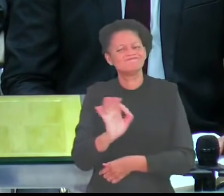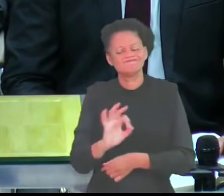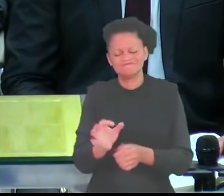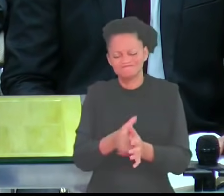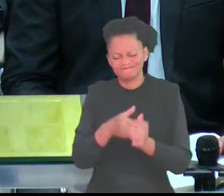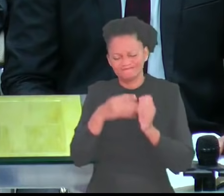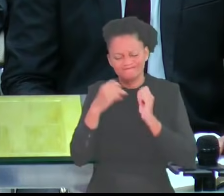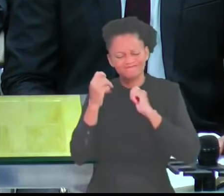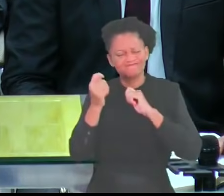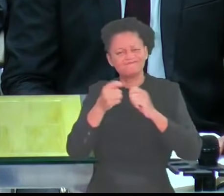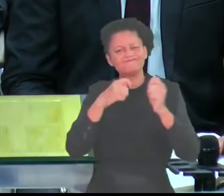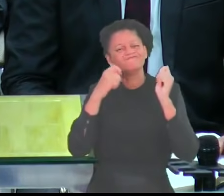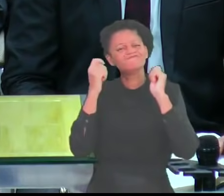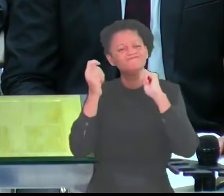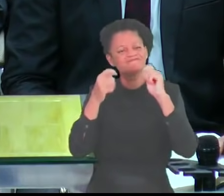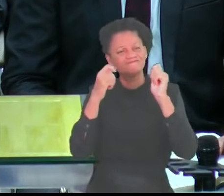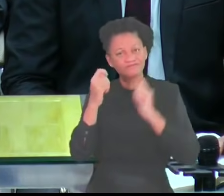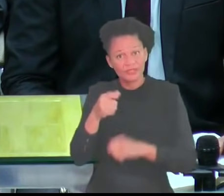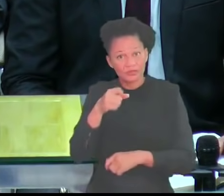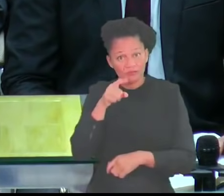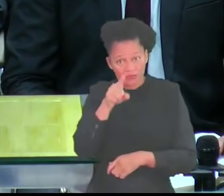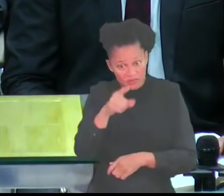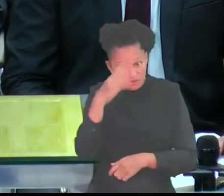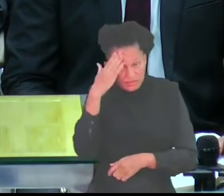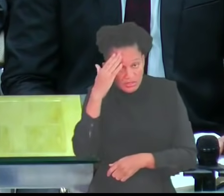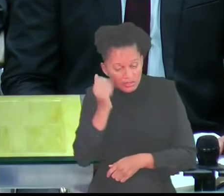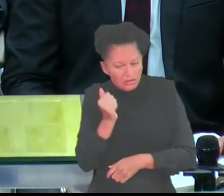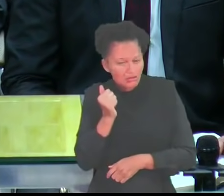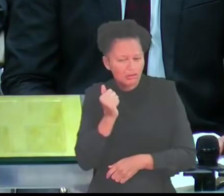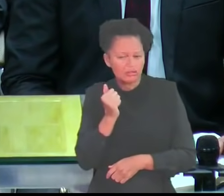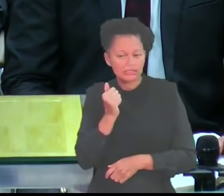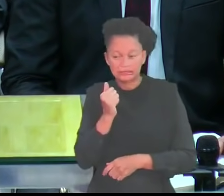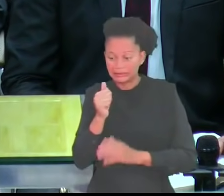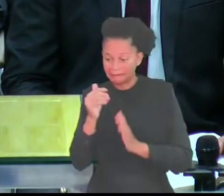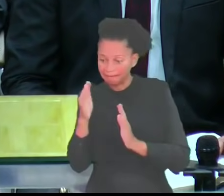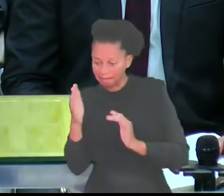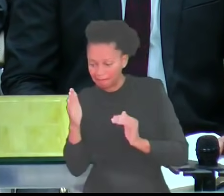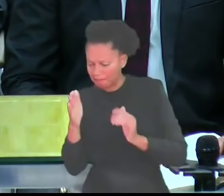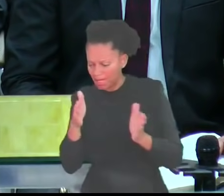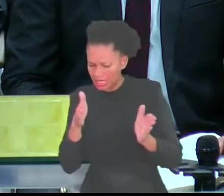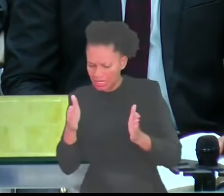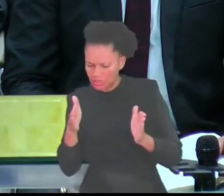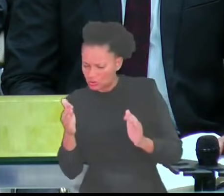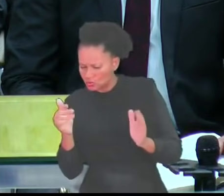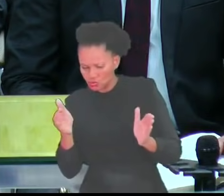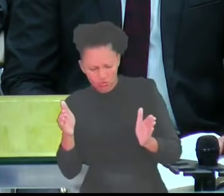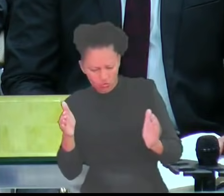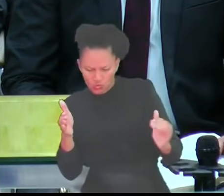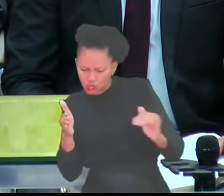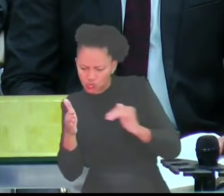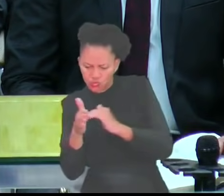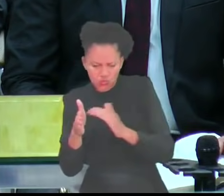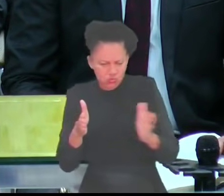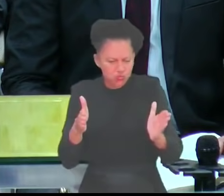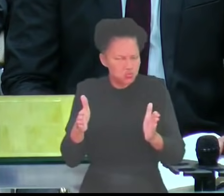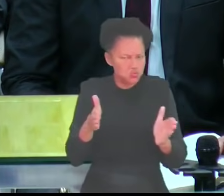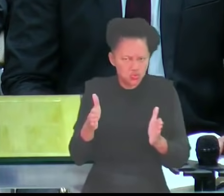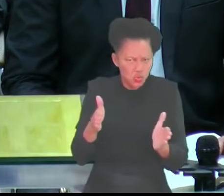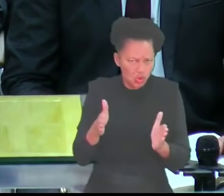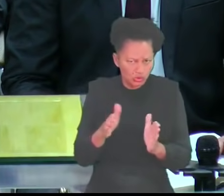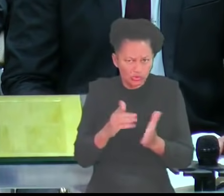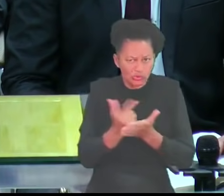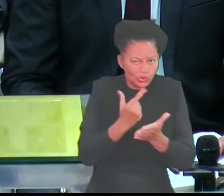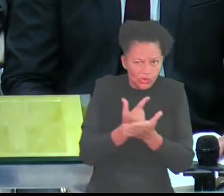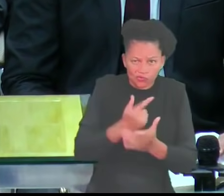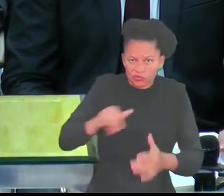Aleluia. Você sabe de quando até quando Deus ficou em silêncio no livro de Jó? Deus ficou em silêncio